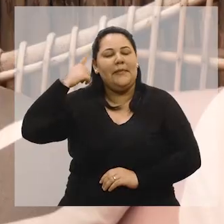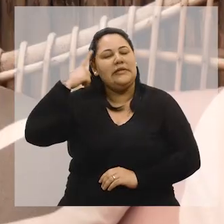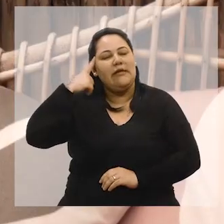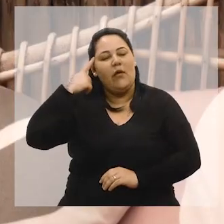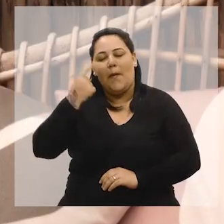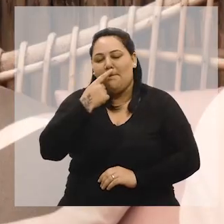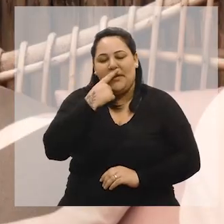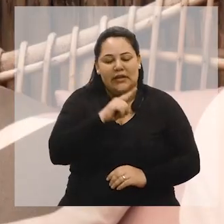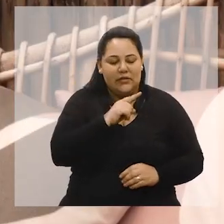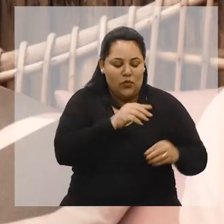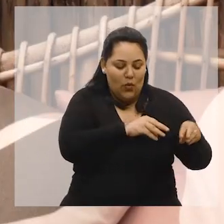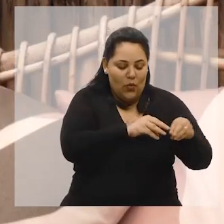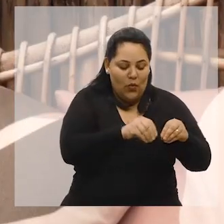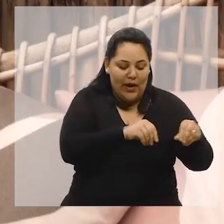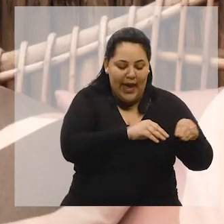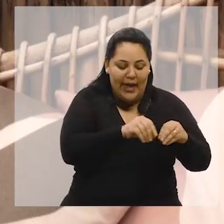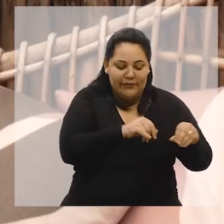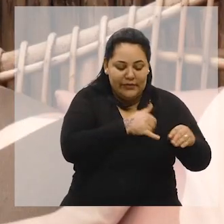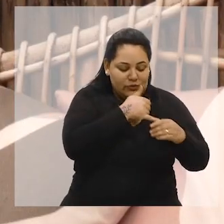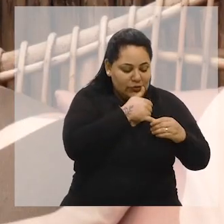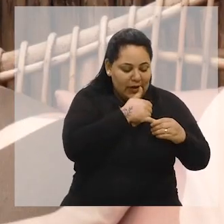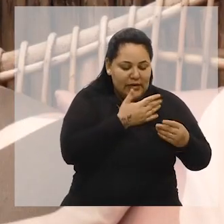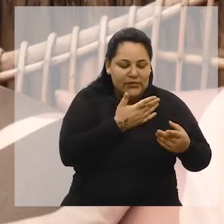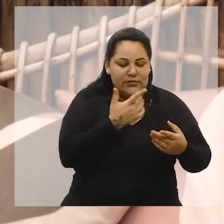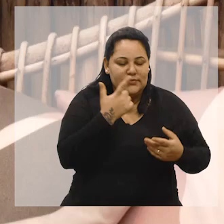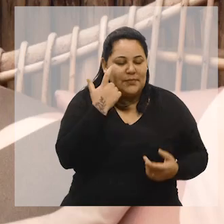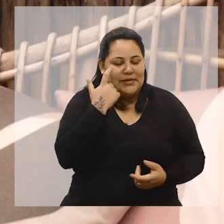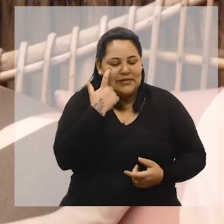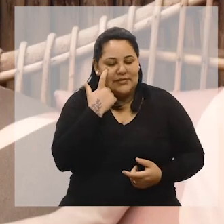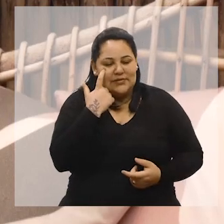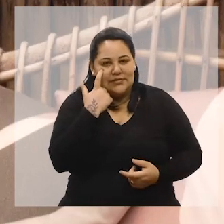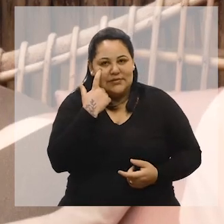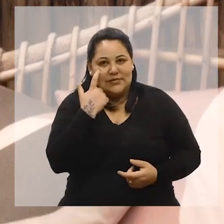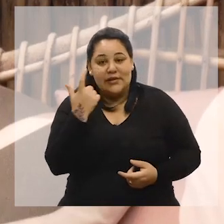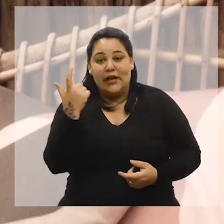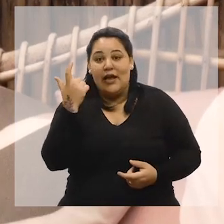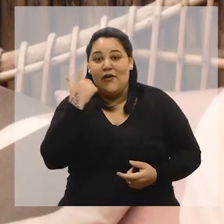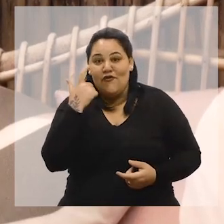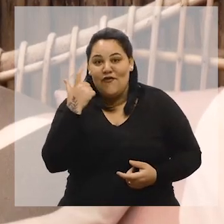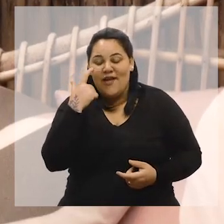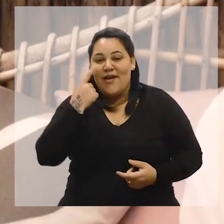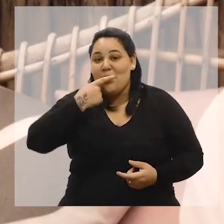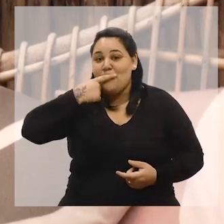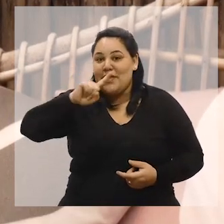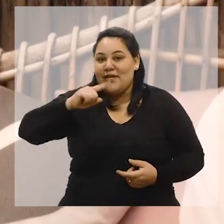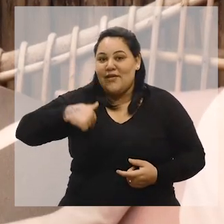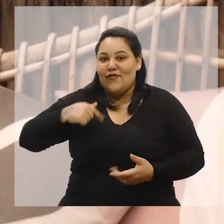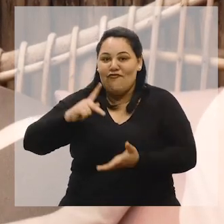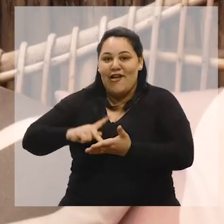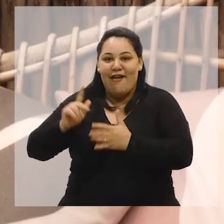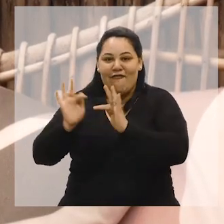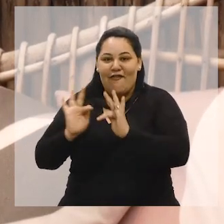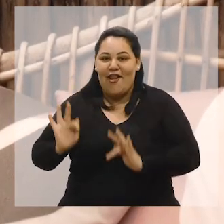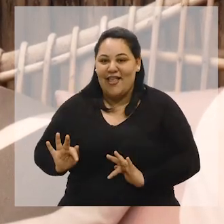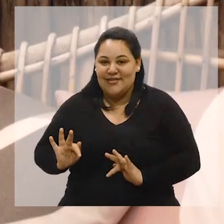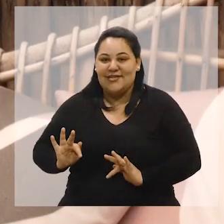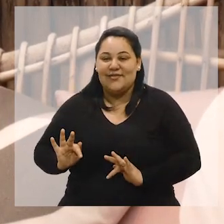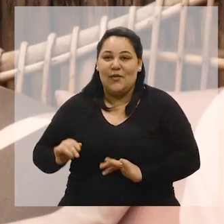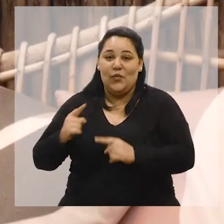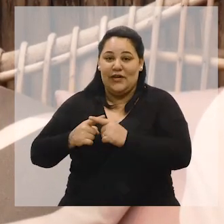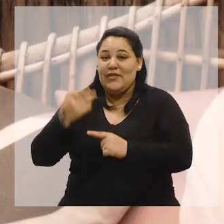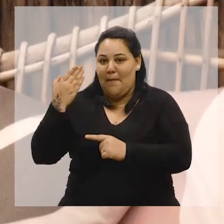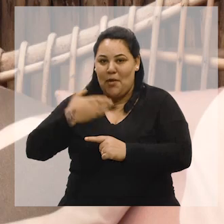vai ser pinhão ou vai ser erva mate. Não é possível, eu pensava. Aí, quando eu vi que era pinhão, eu fiquei muito, muito feliz mesmo.